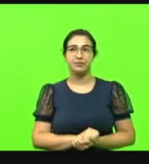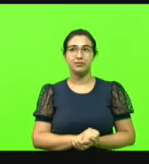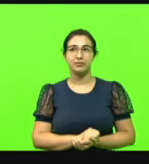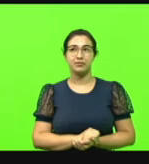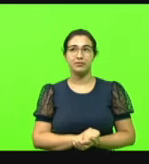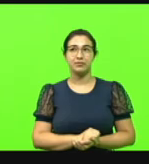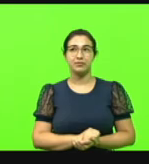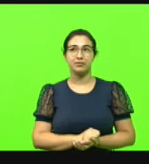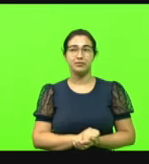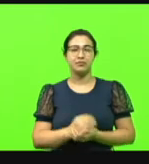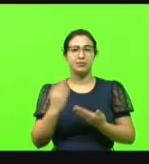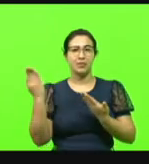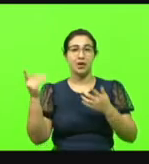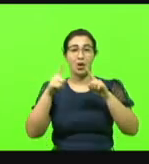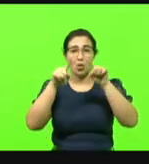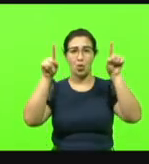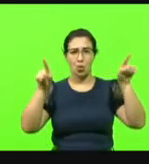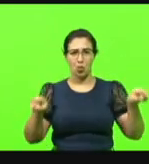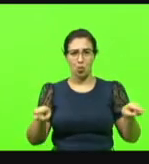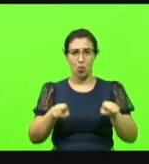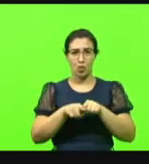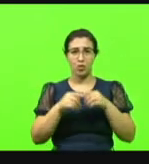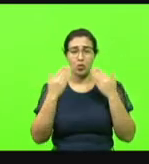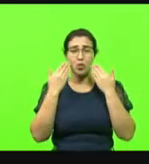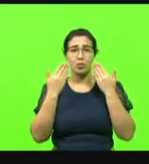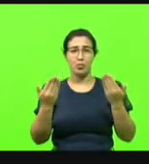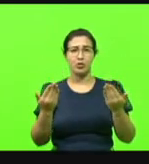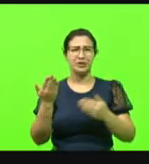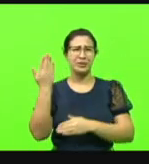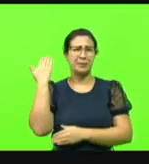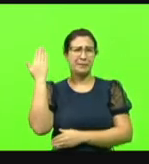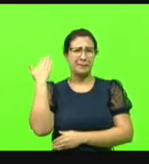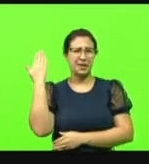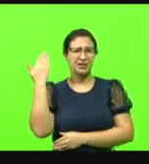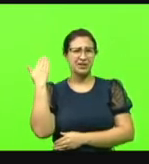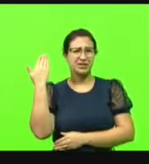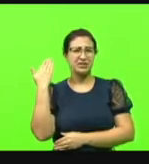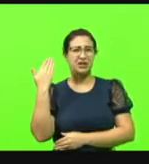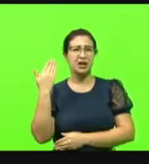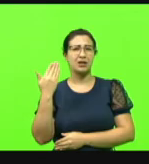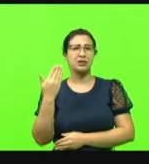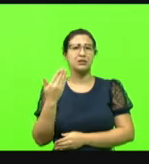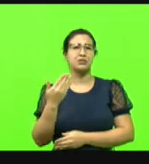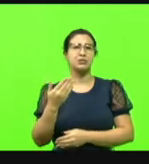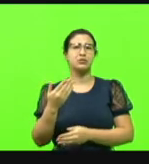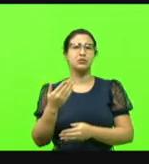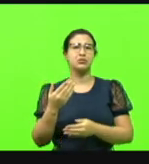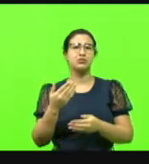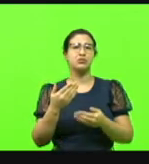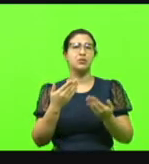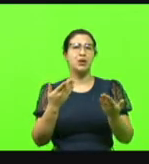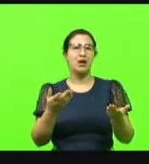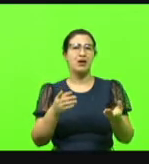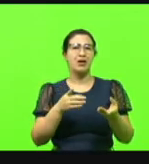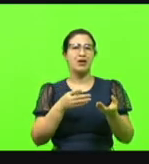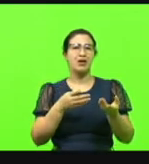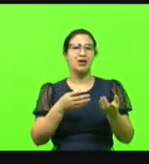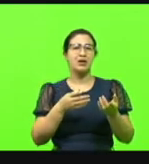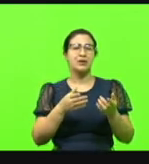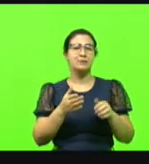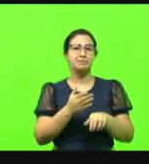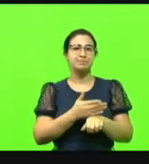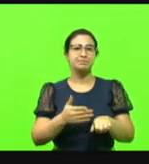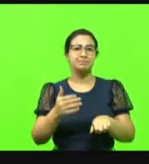Esse é um quadro que retrata o tempo da colonização brasileira, tempo do Império,